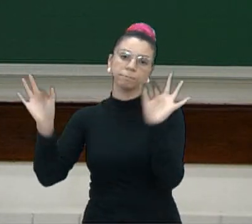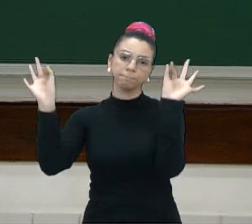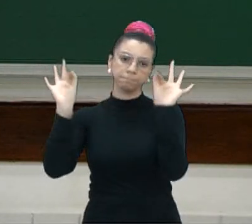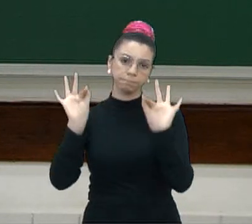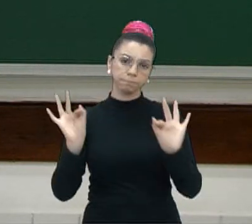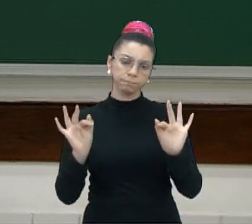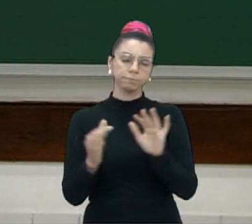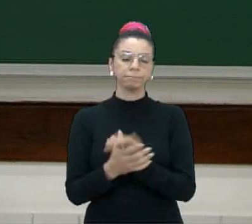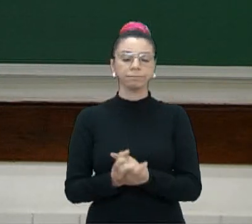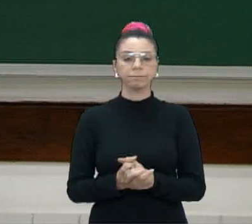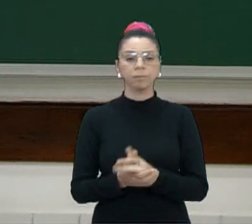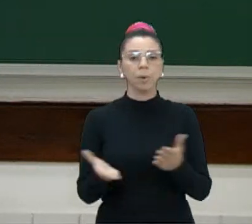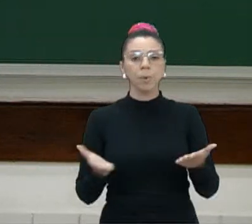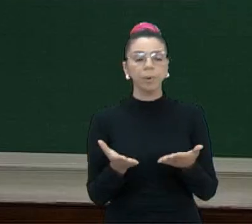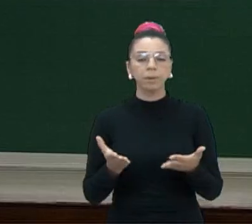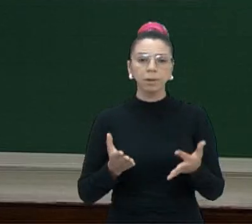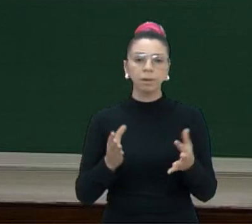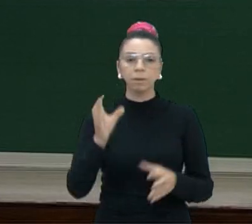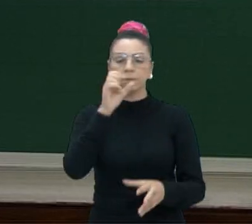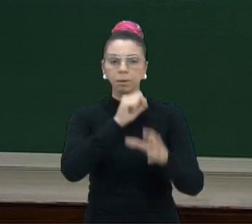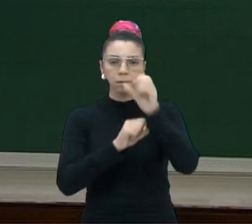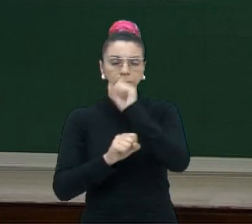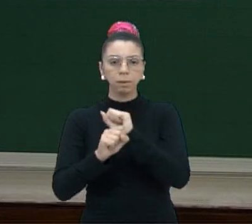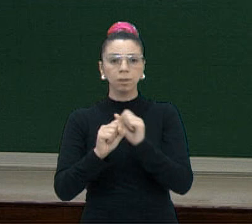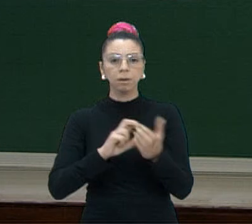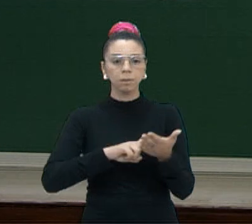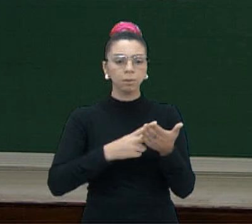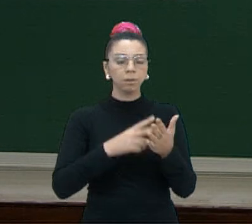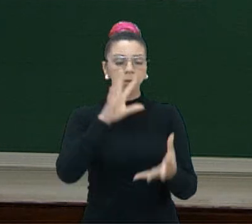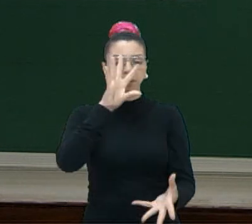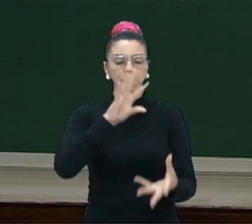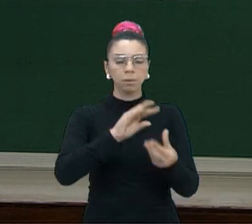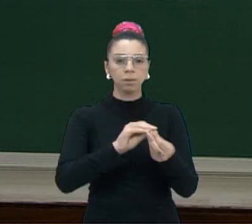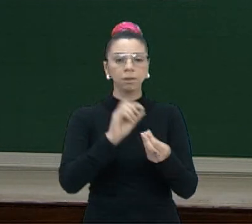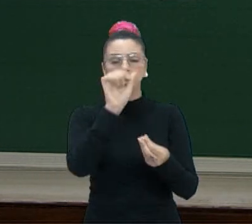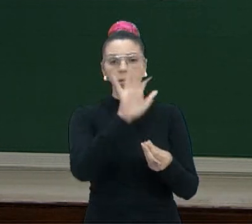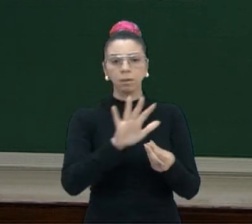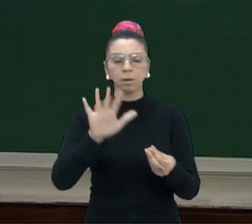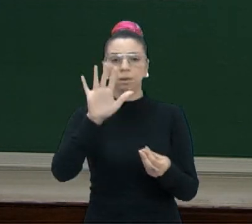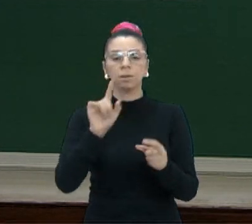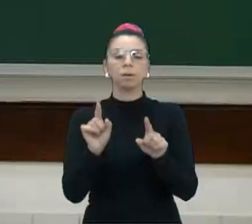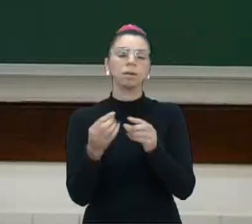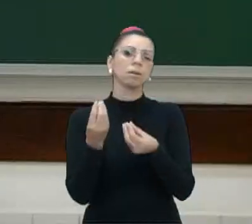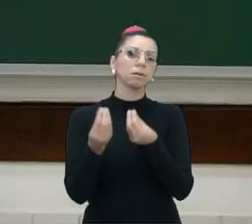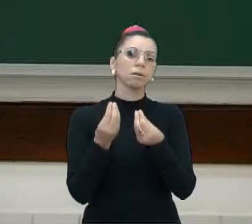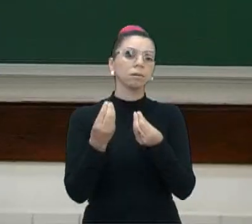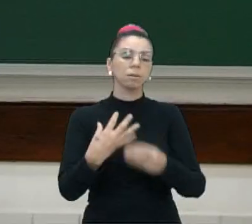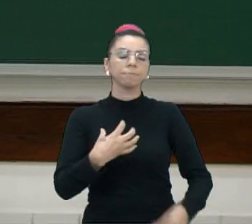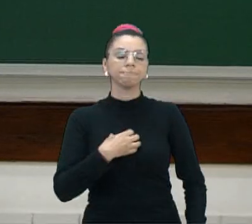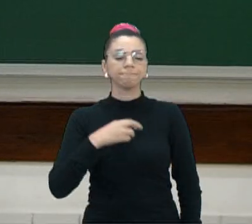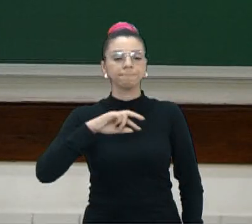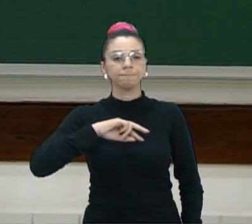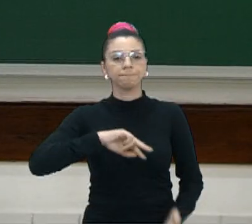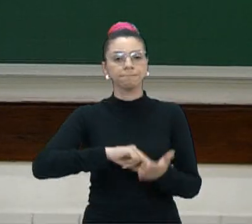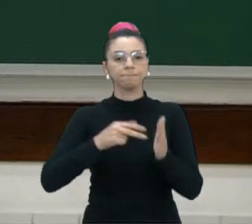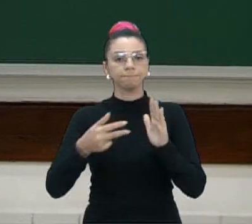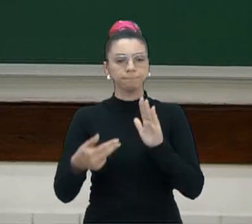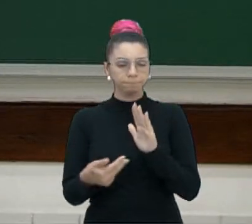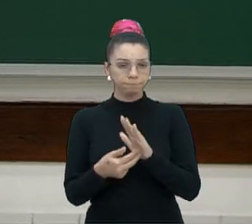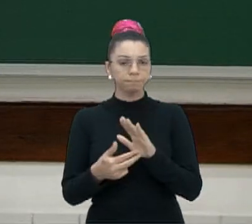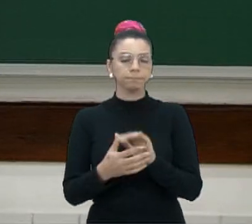nós aprendemos hoje? Interpretamos algumas imagens e repensamos a produção de sentidos que elas nos